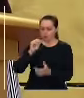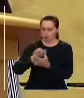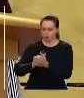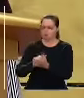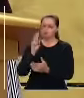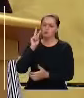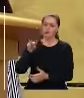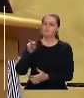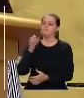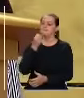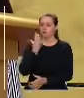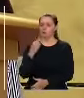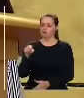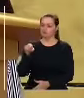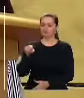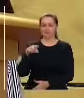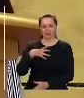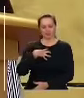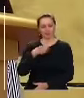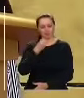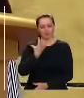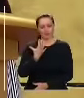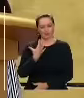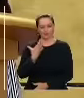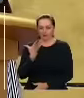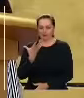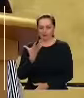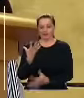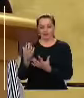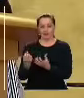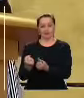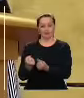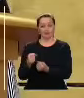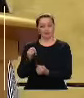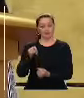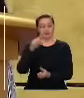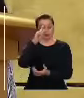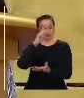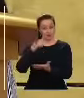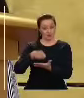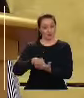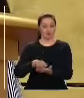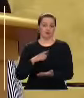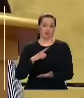Então, a partir do momento que você toma essa decisão